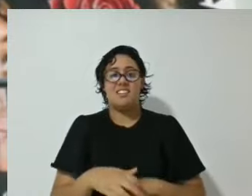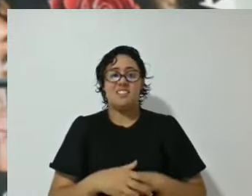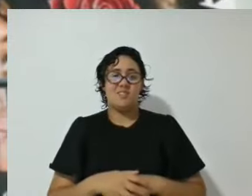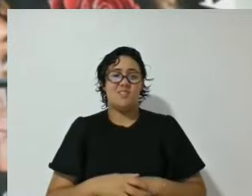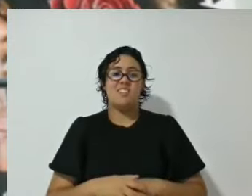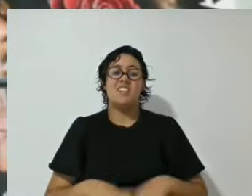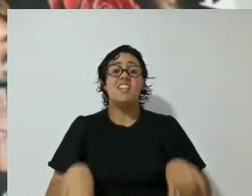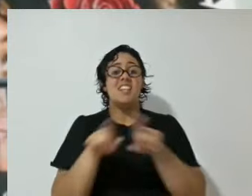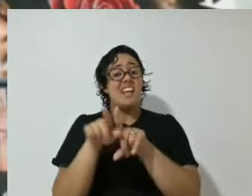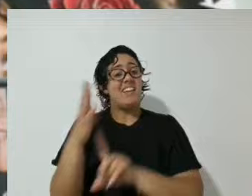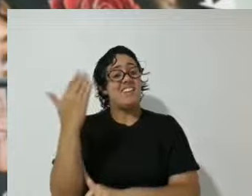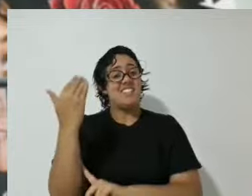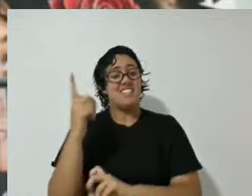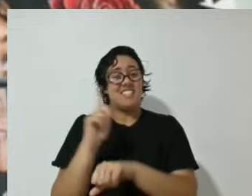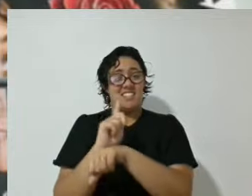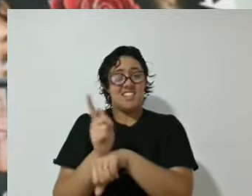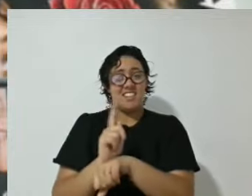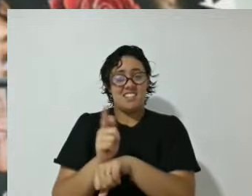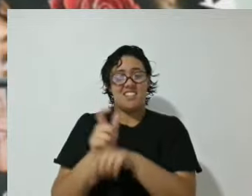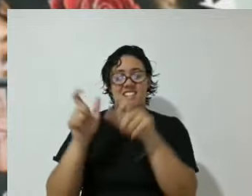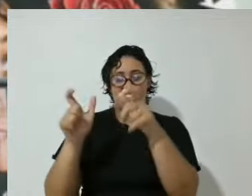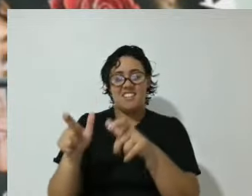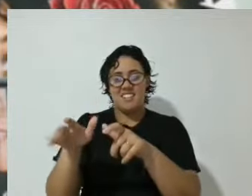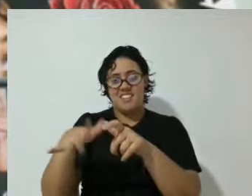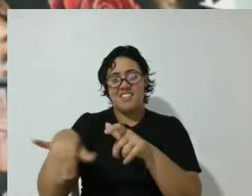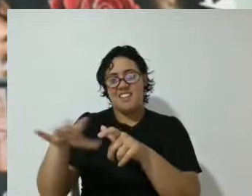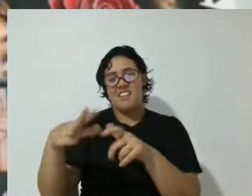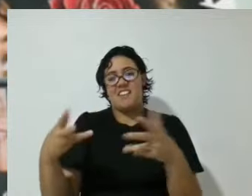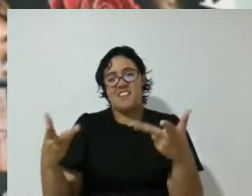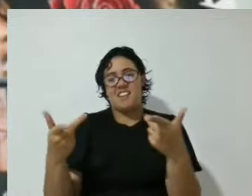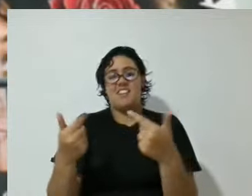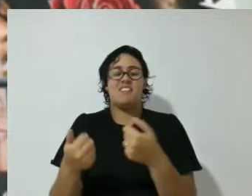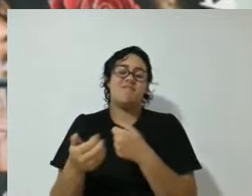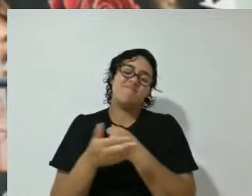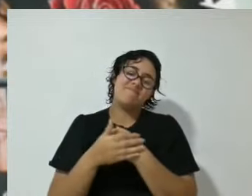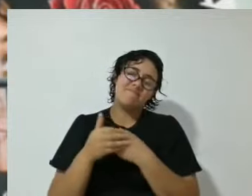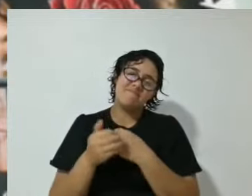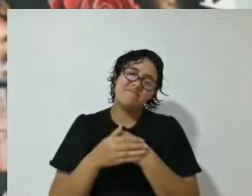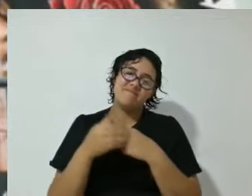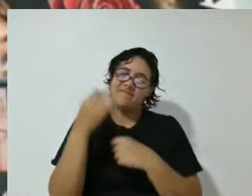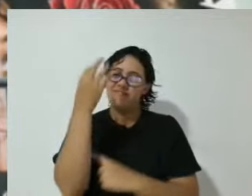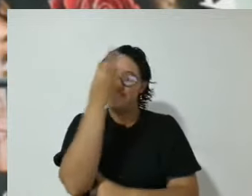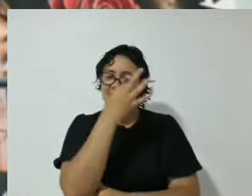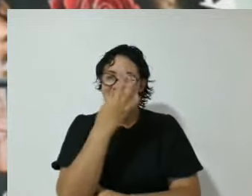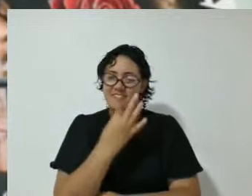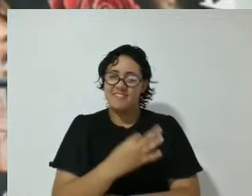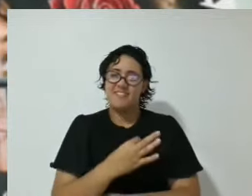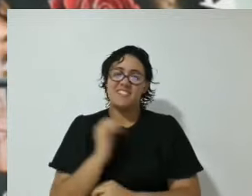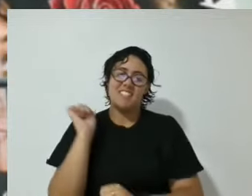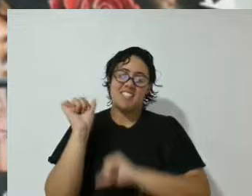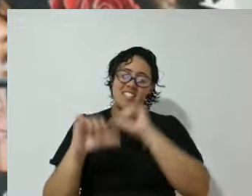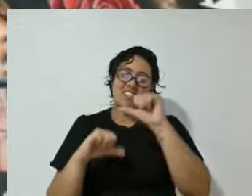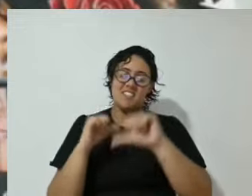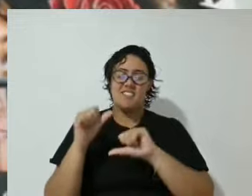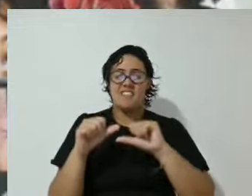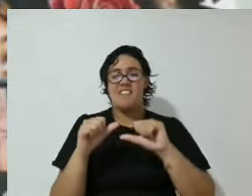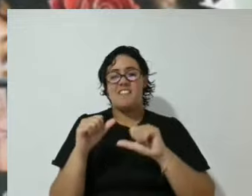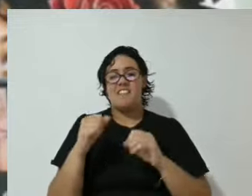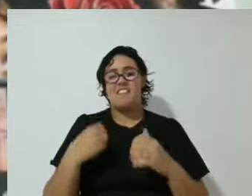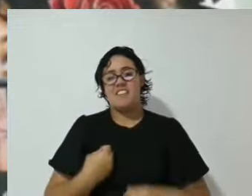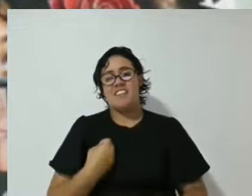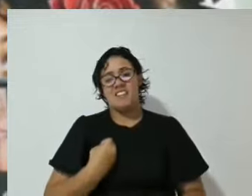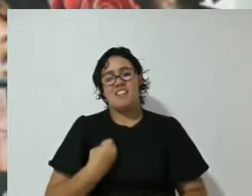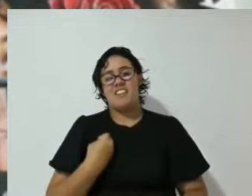também gestora desse espaço tão maravilhoso, afetuoso e lindo, e que está aí, que transborda